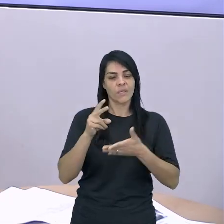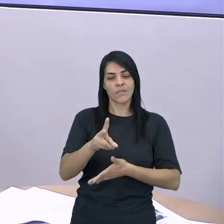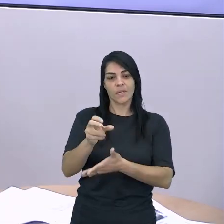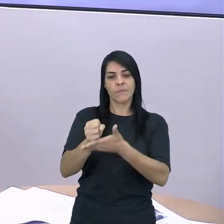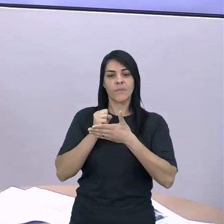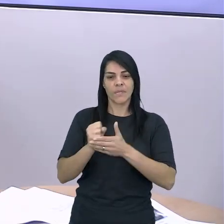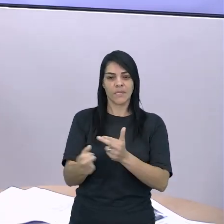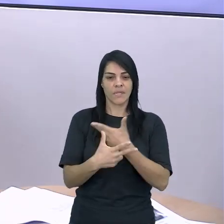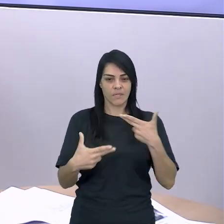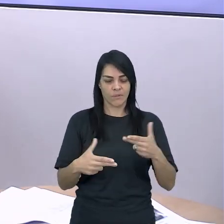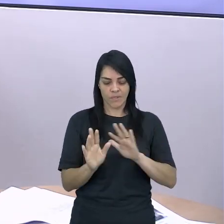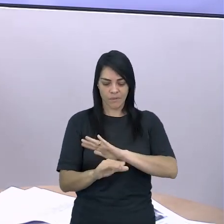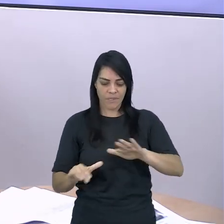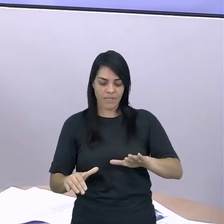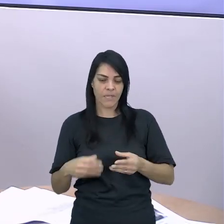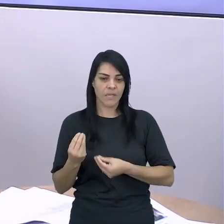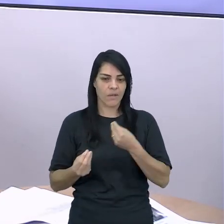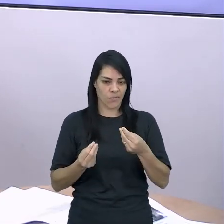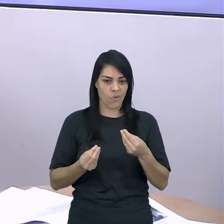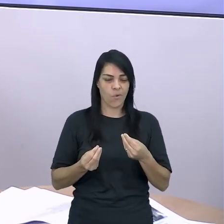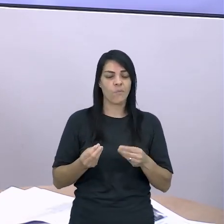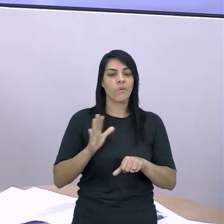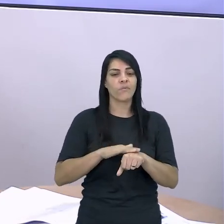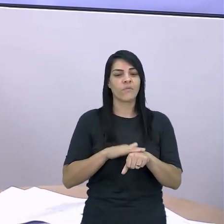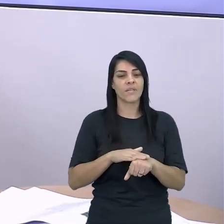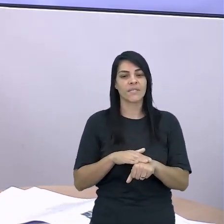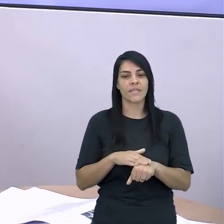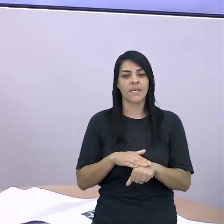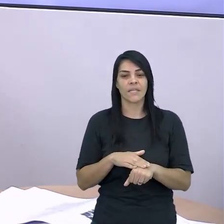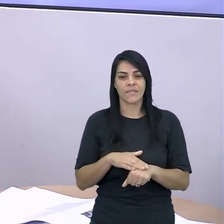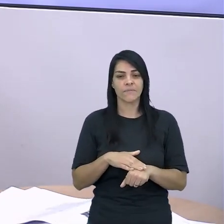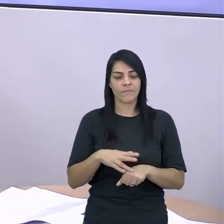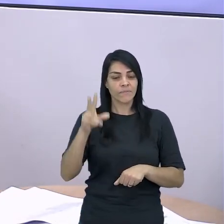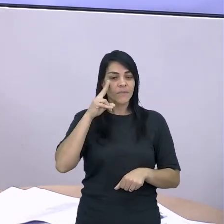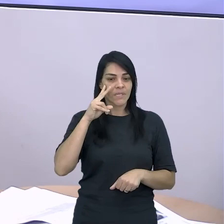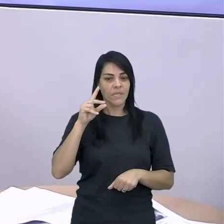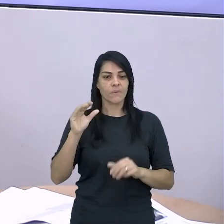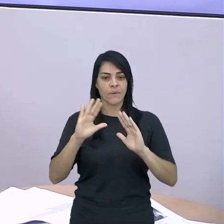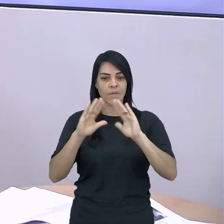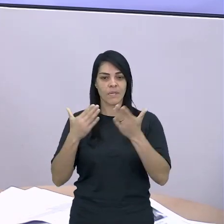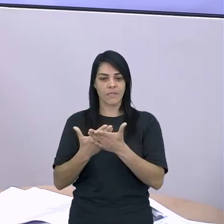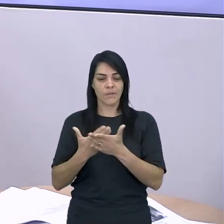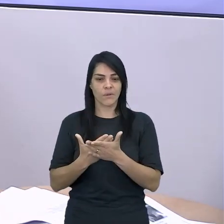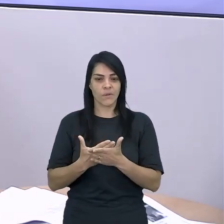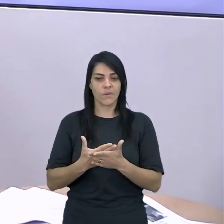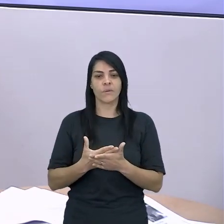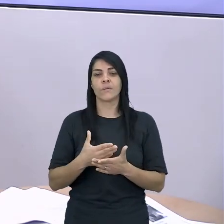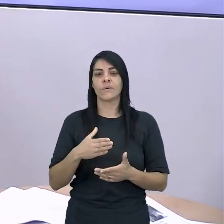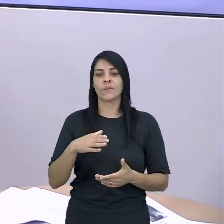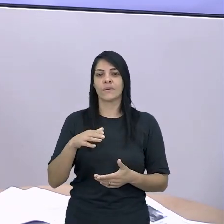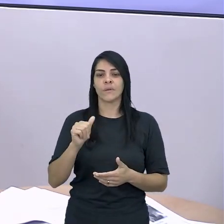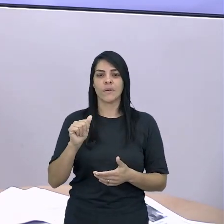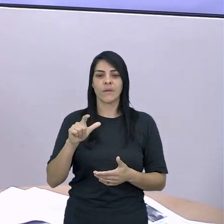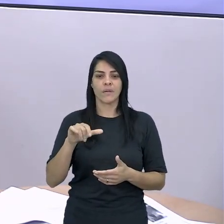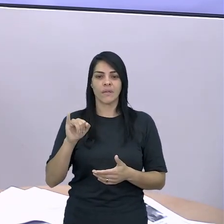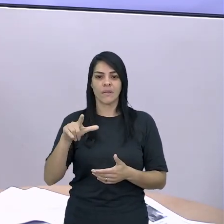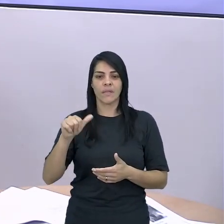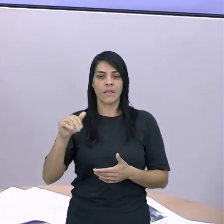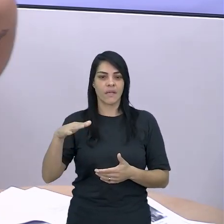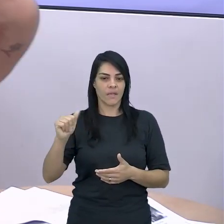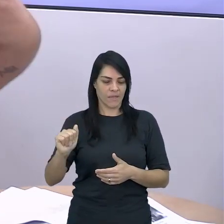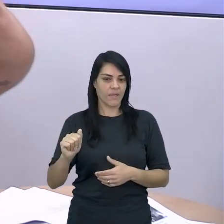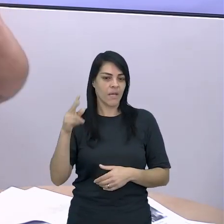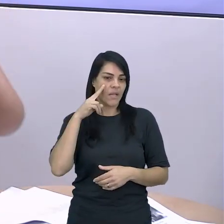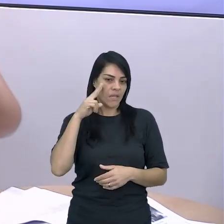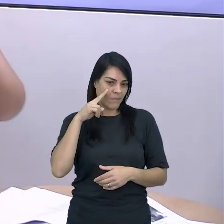nossas crianças. E como, então, fazer isso, lembrando que a escola é laica, nas aulas de língua inglesa? O que a